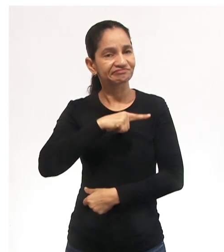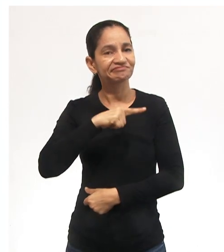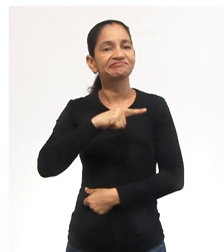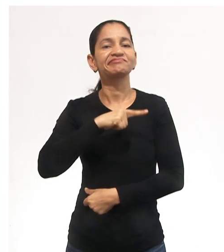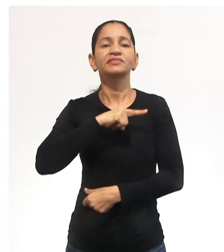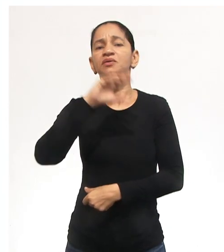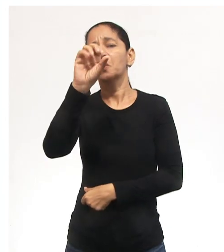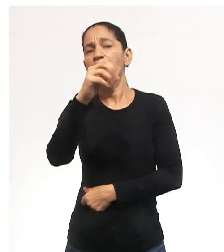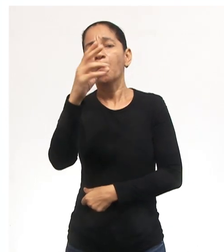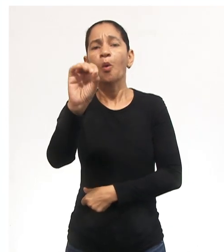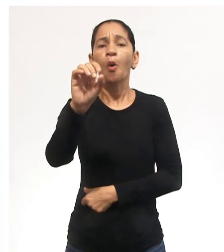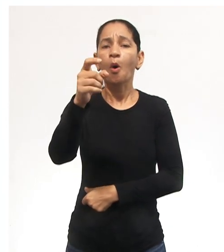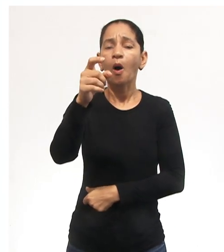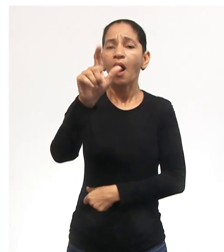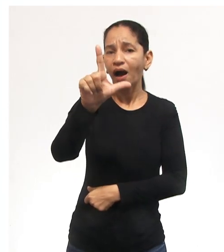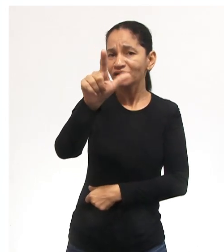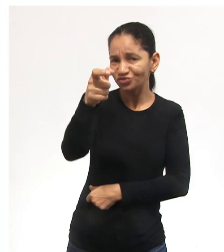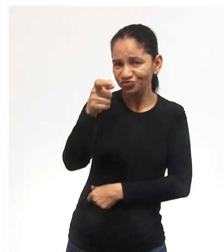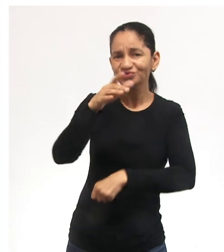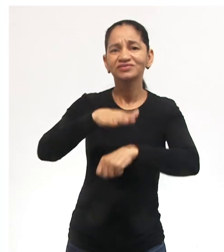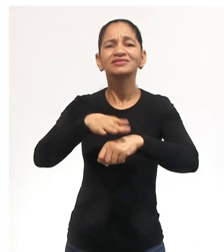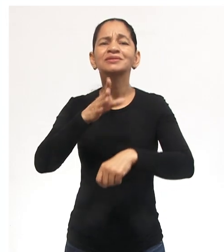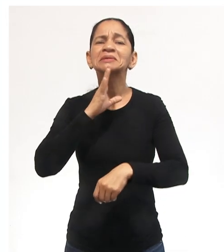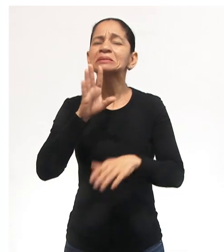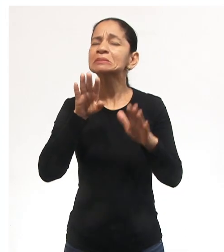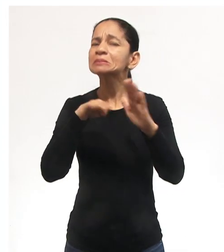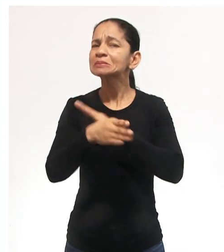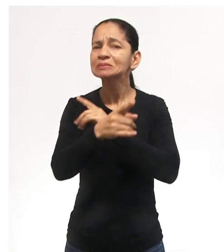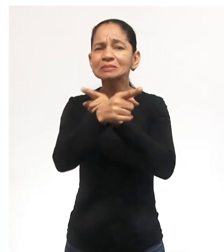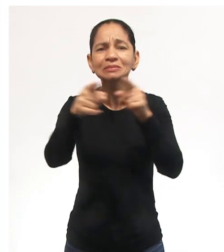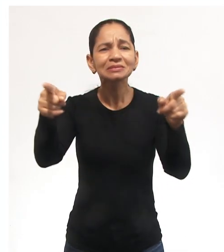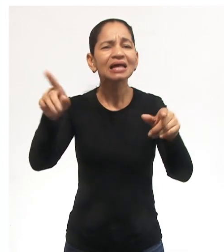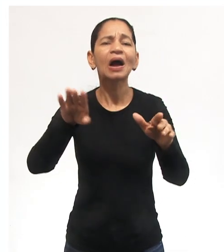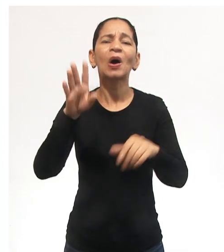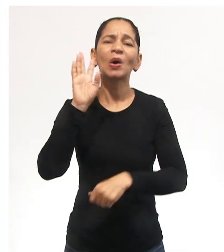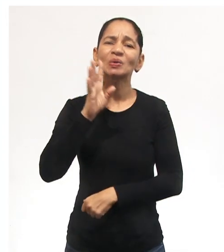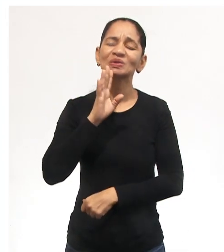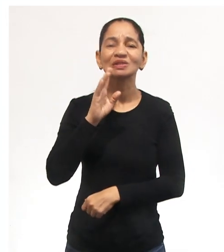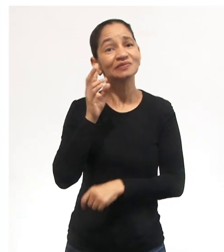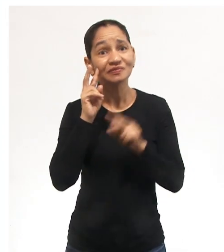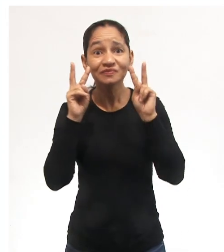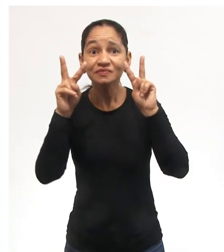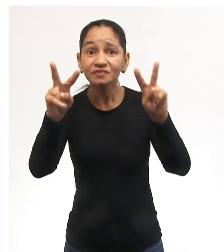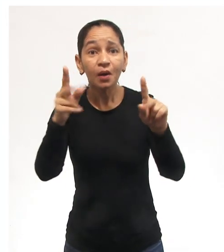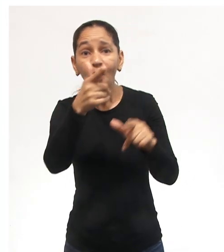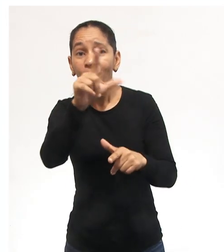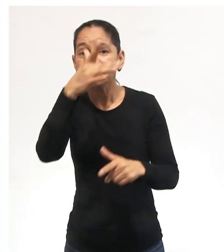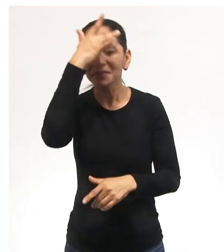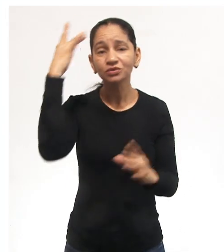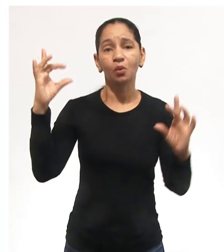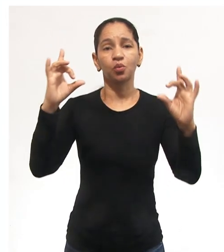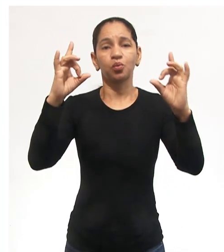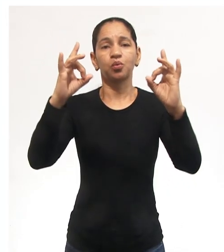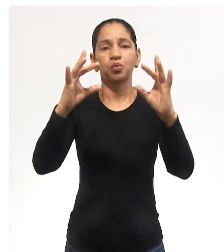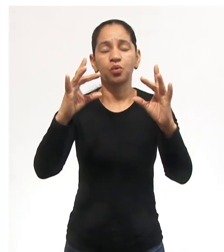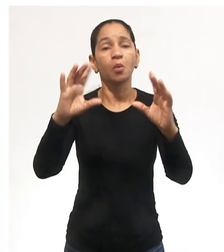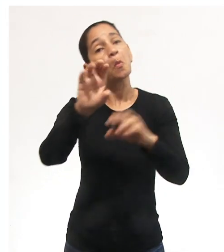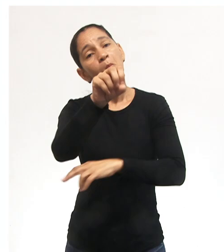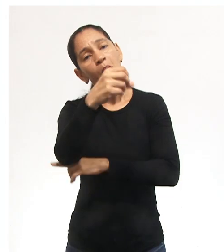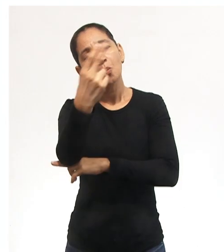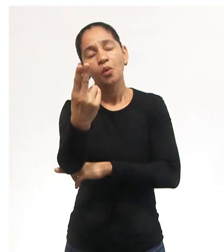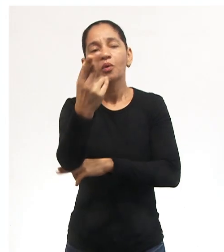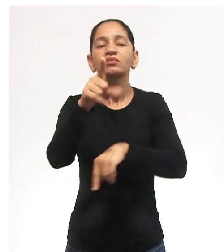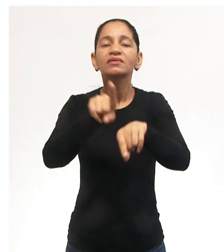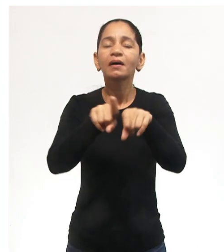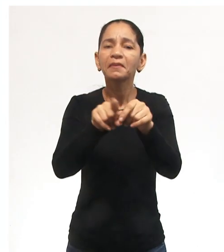Ou na OLX, que é uma plataforma bem conhecida, para outro usuário, para outro consumidor, né? Ou alguém faz bijuterias